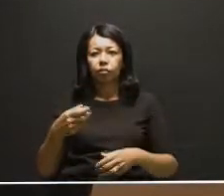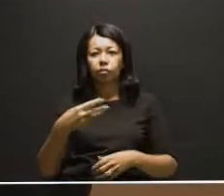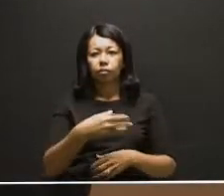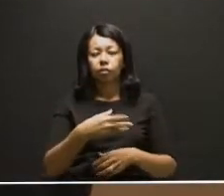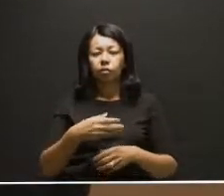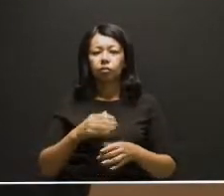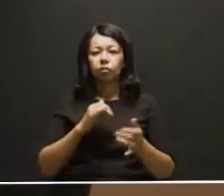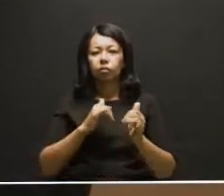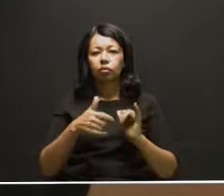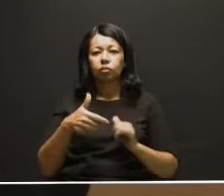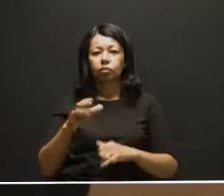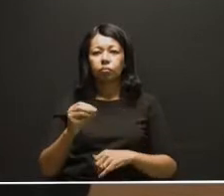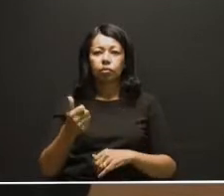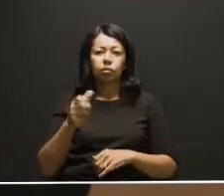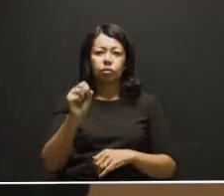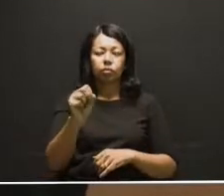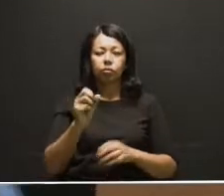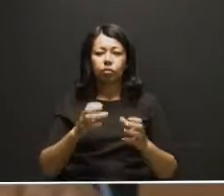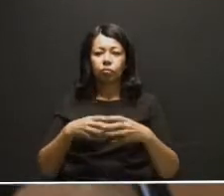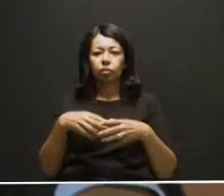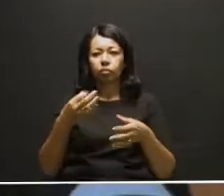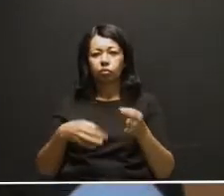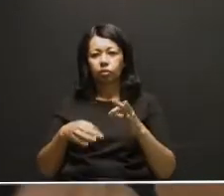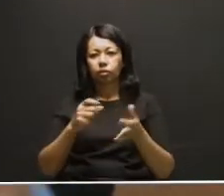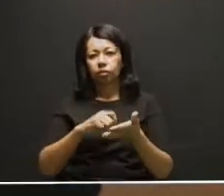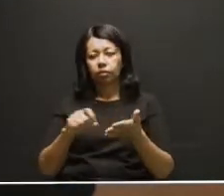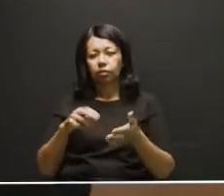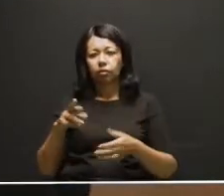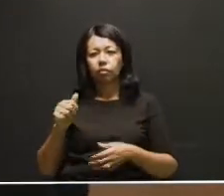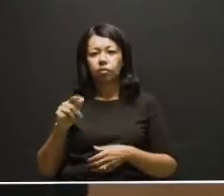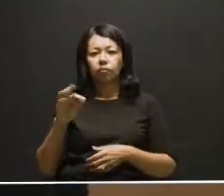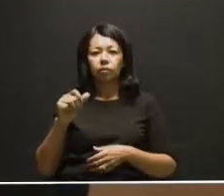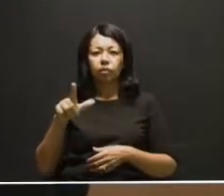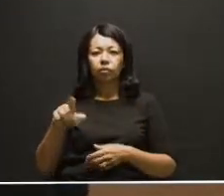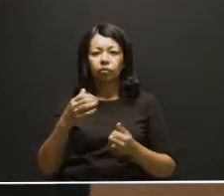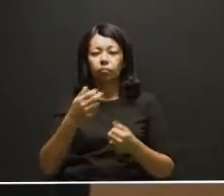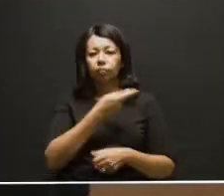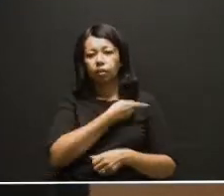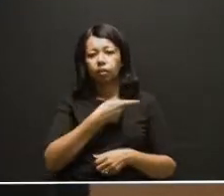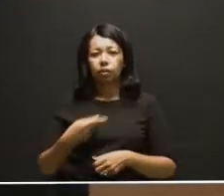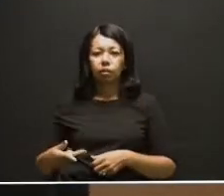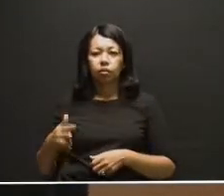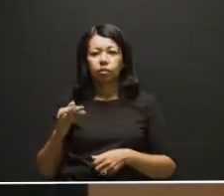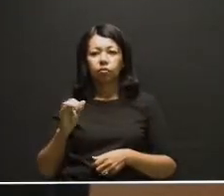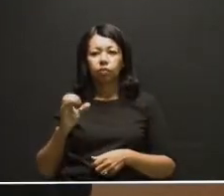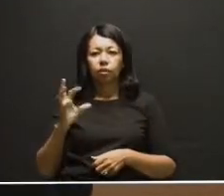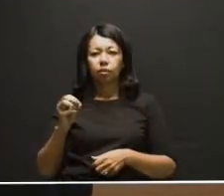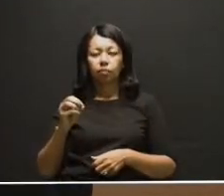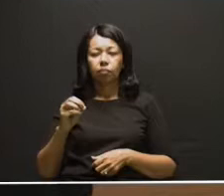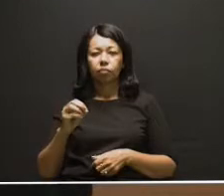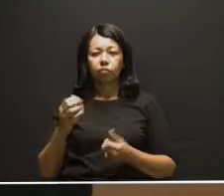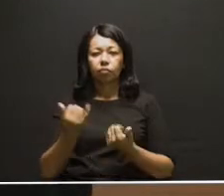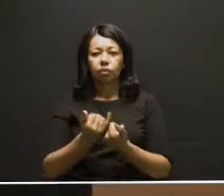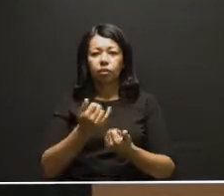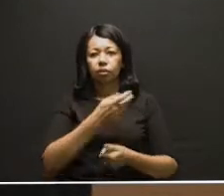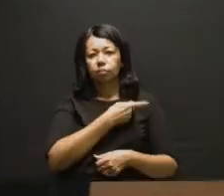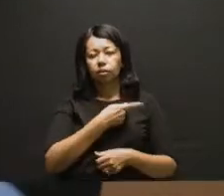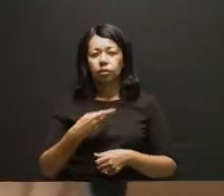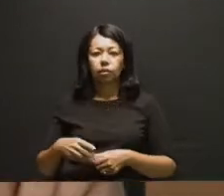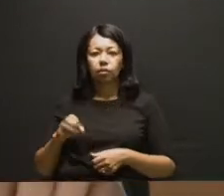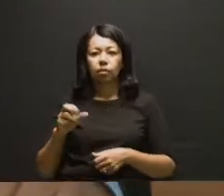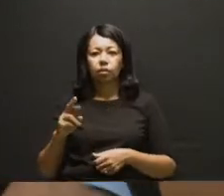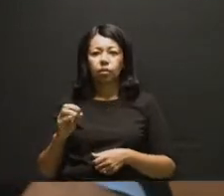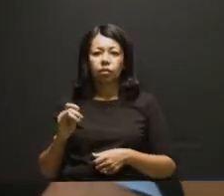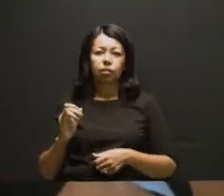2018 comissão de justiça e redação raphael de souza vilar presidente fábio alves moreira vice érica verçosa membro